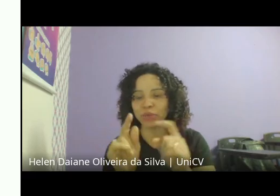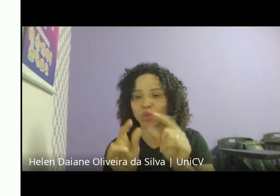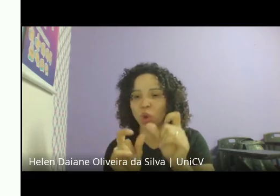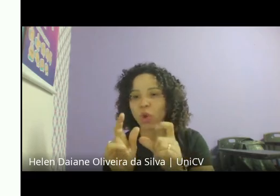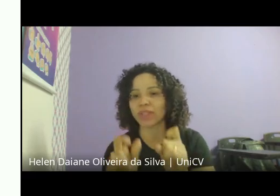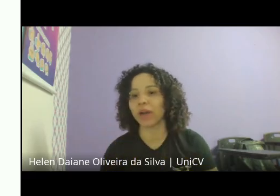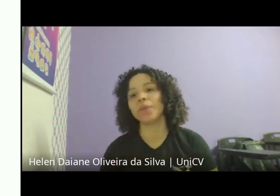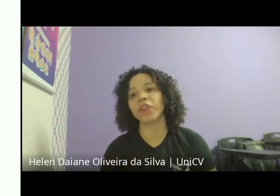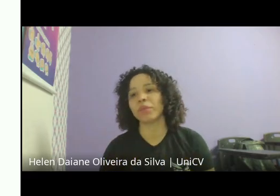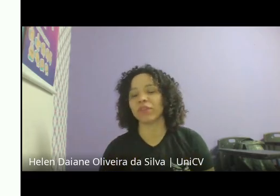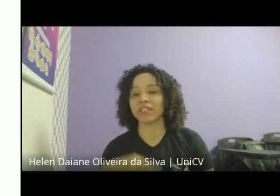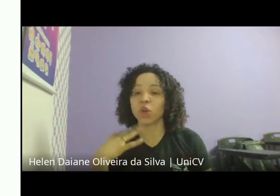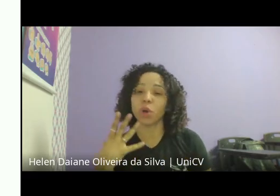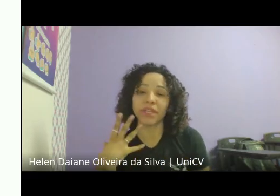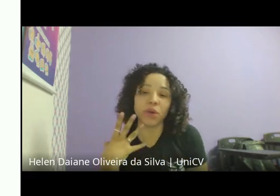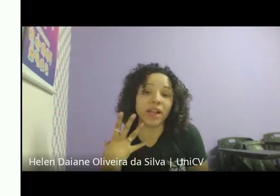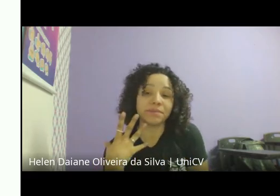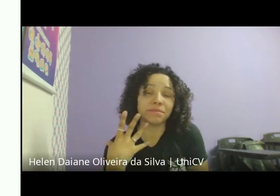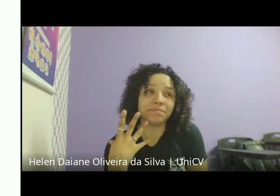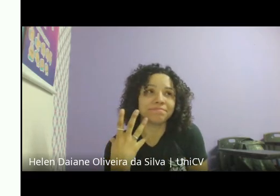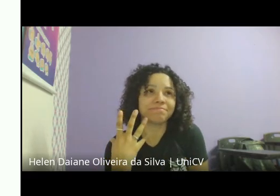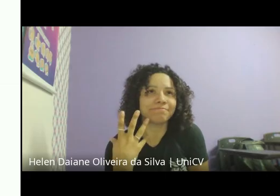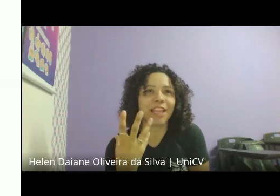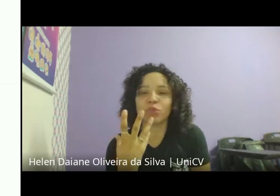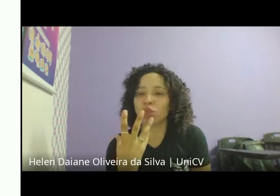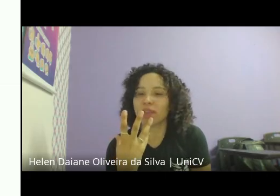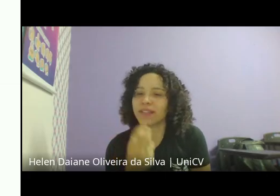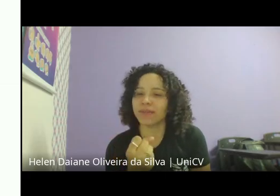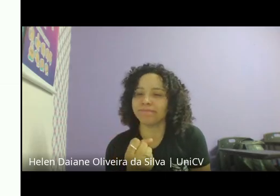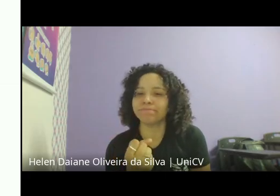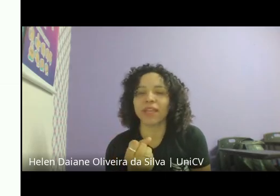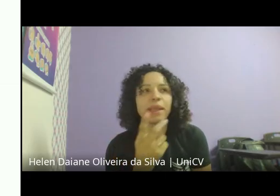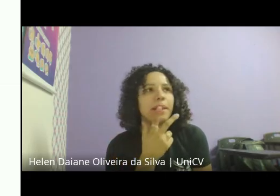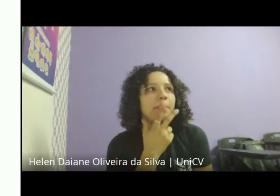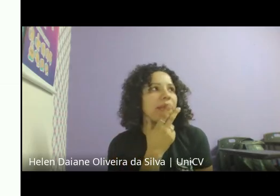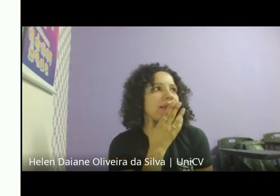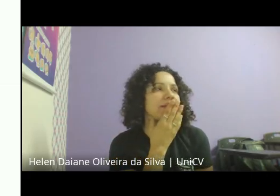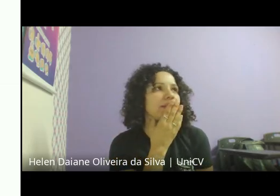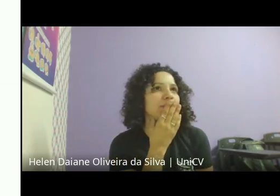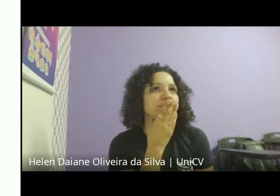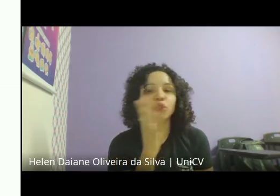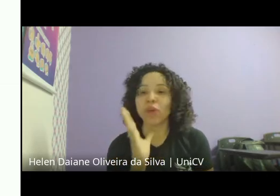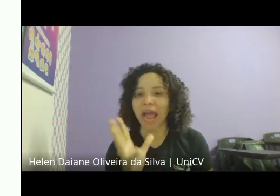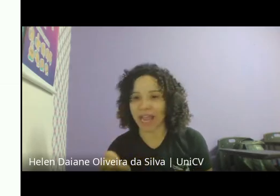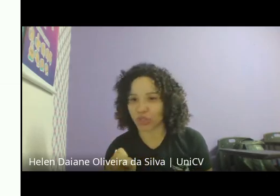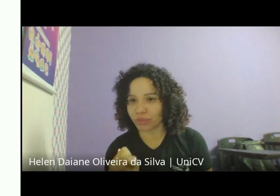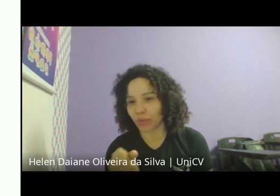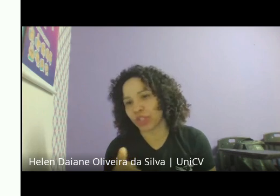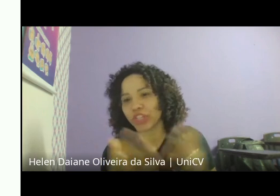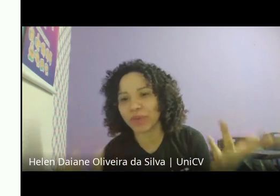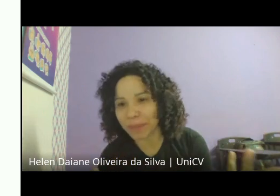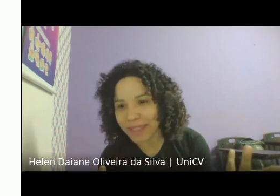frequência ali, o som e tal, para vocês verem como que é um som assim. Pensem num